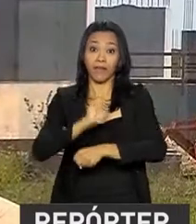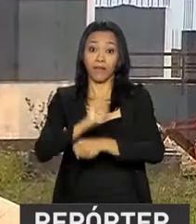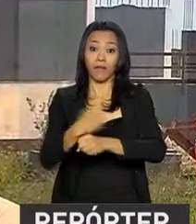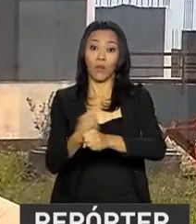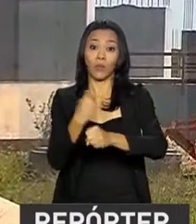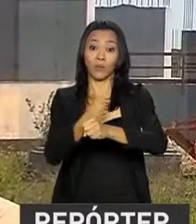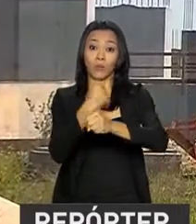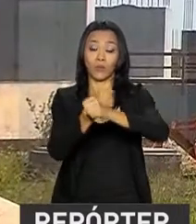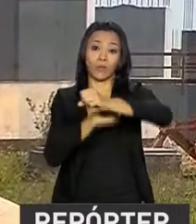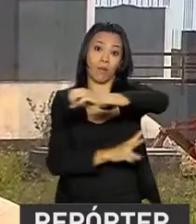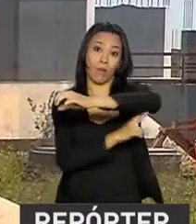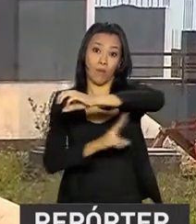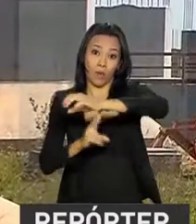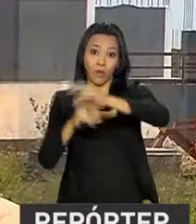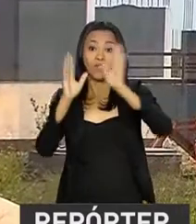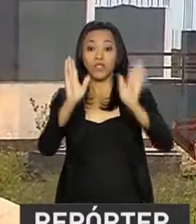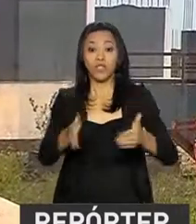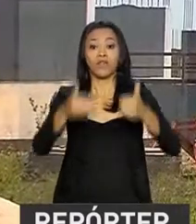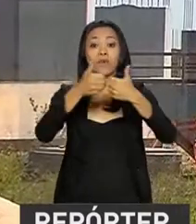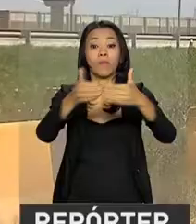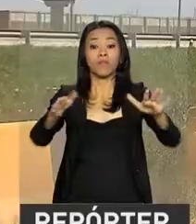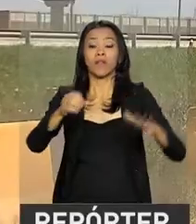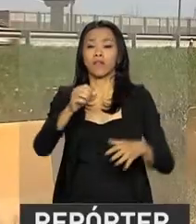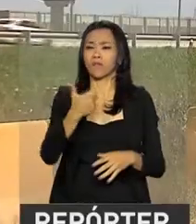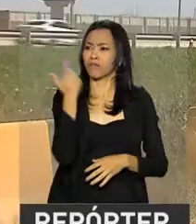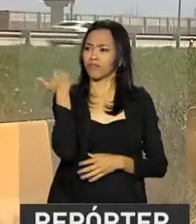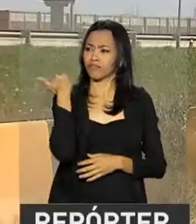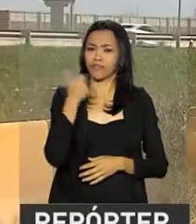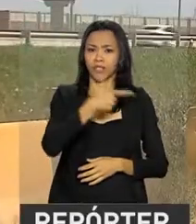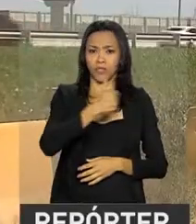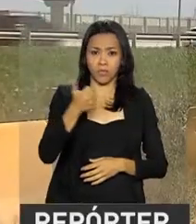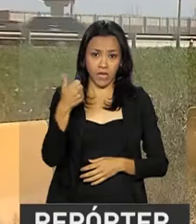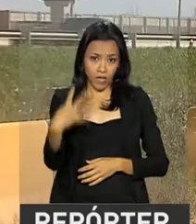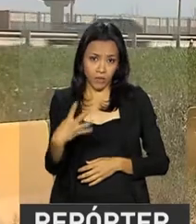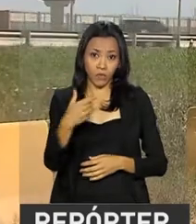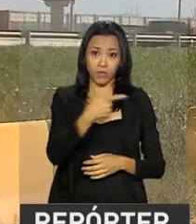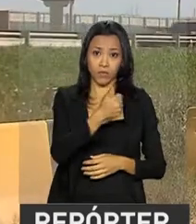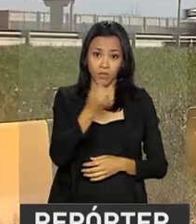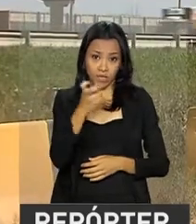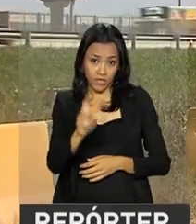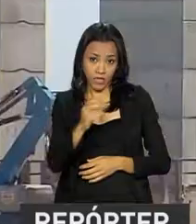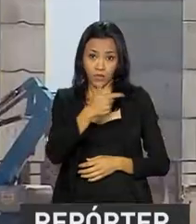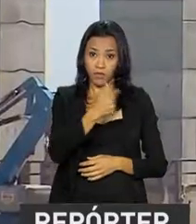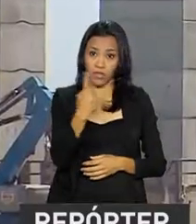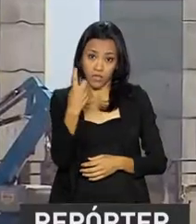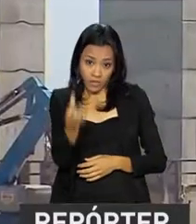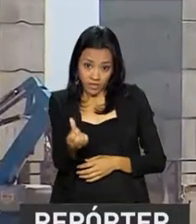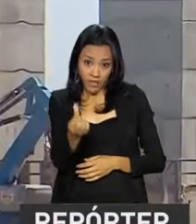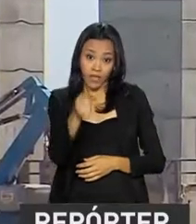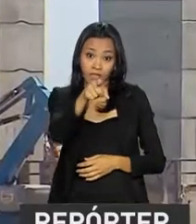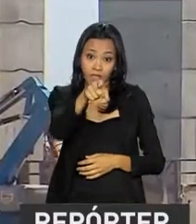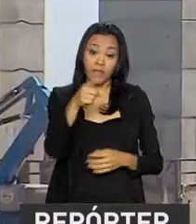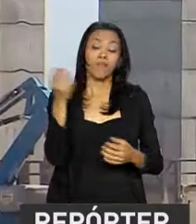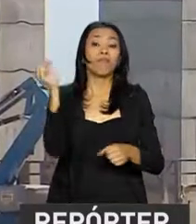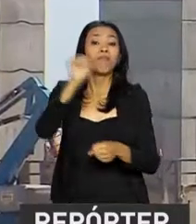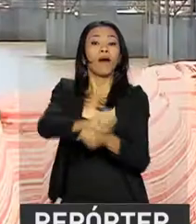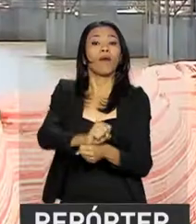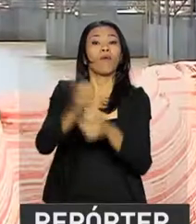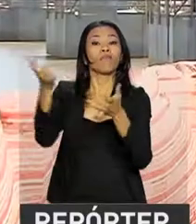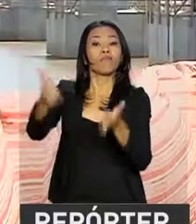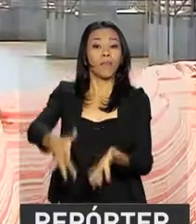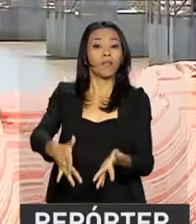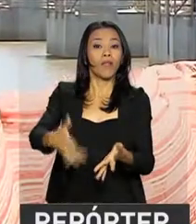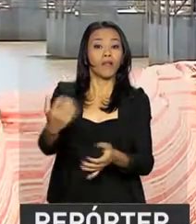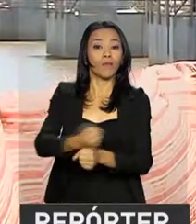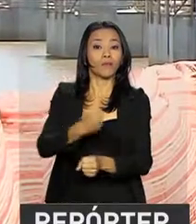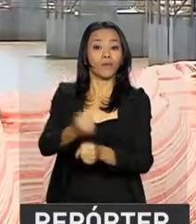ponte sobre o rio foi iniciada em 2014. Entre 2015 e 2016, chegou a ser paralisada, mas